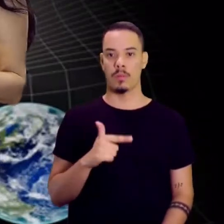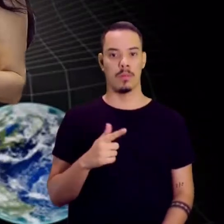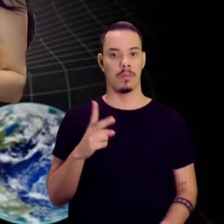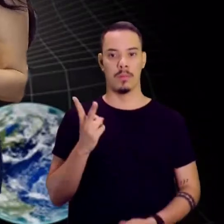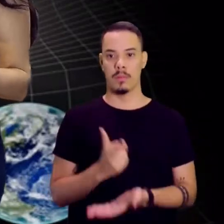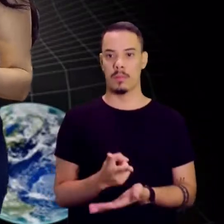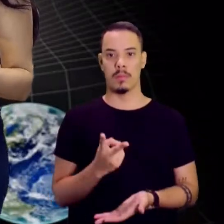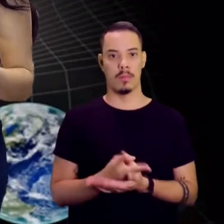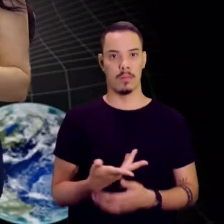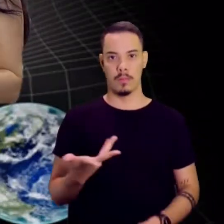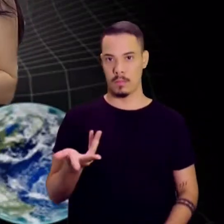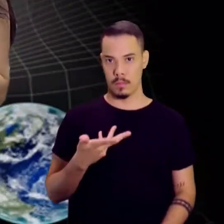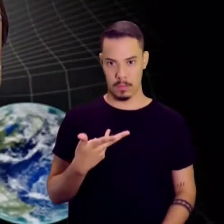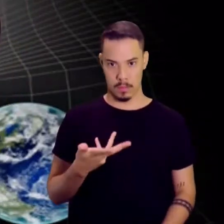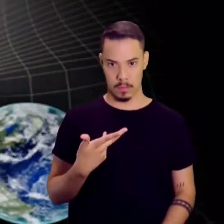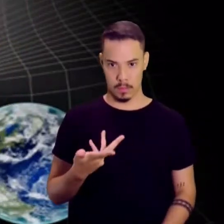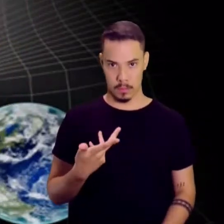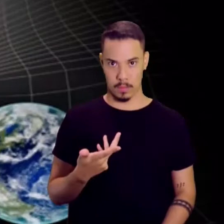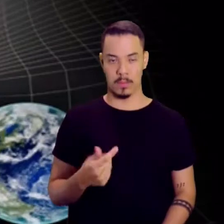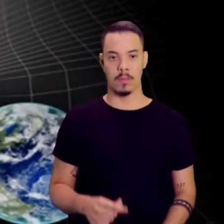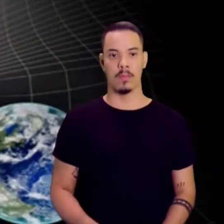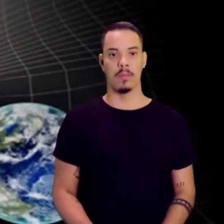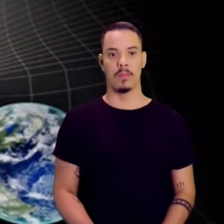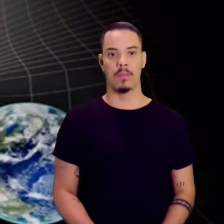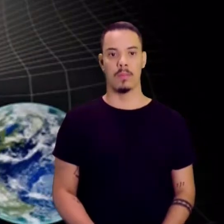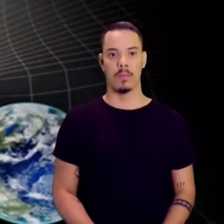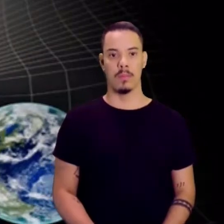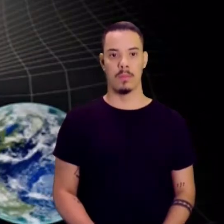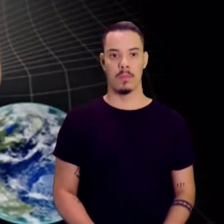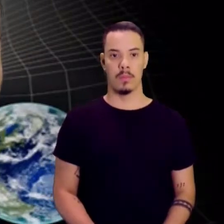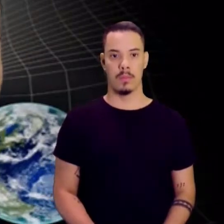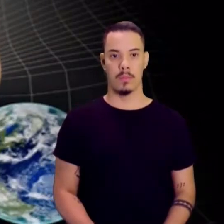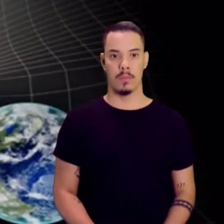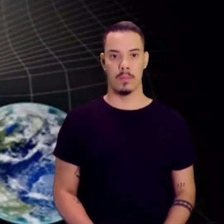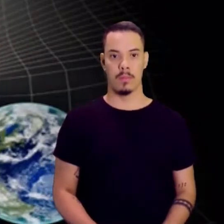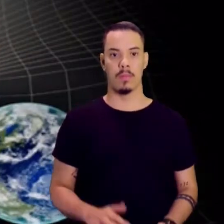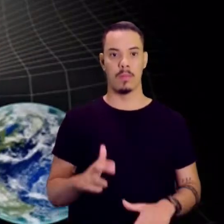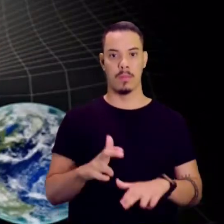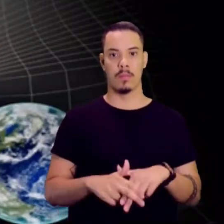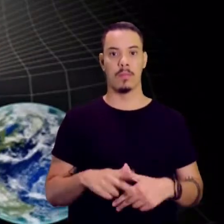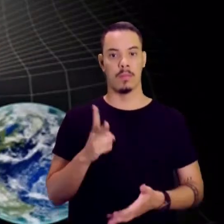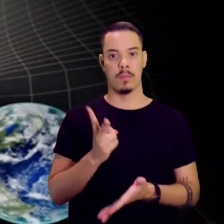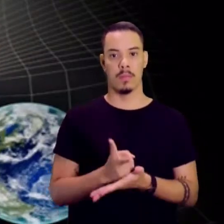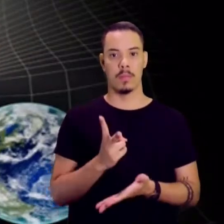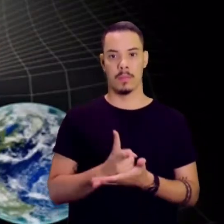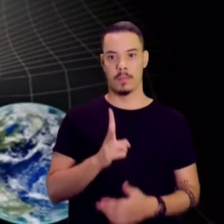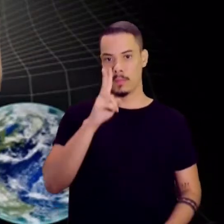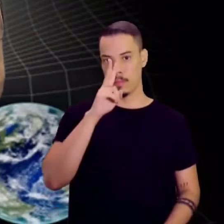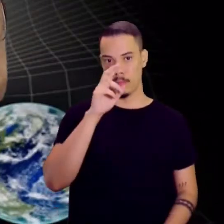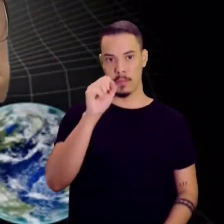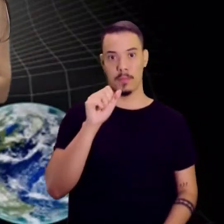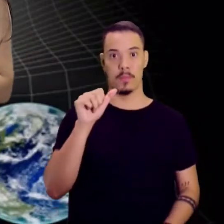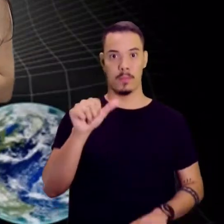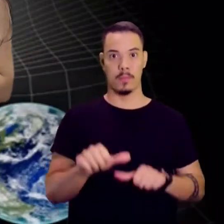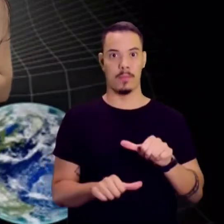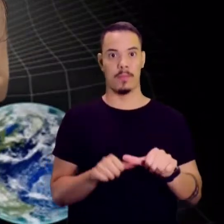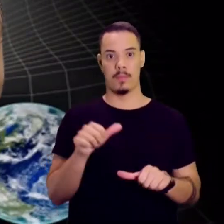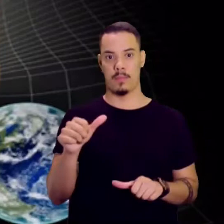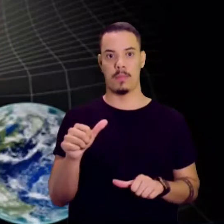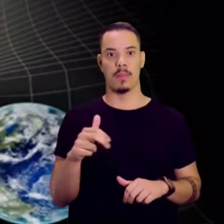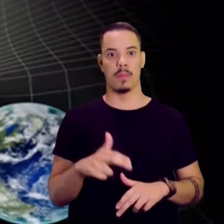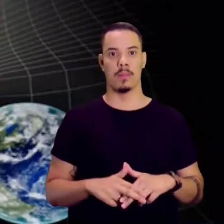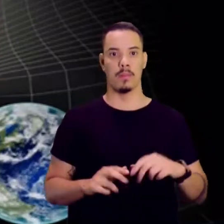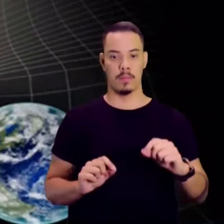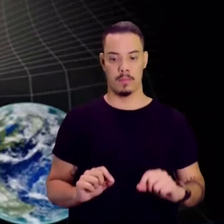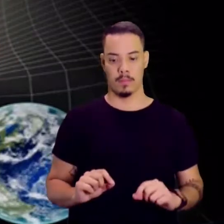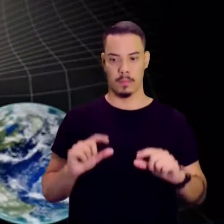aceleração. Justamente. Né? Justamente por causa porque dessa força. Com massa maior, a mesma força, aí a aceleração vai mudar. Aí ela é inversamente